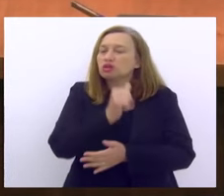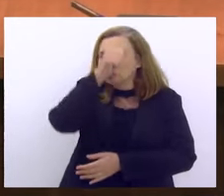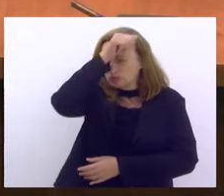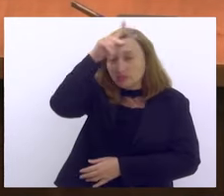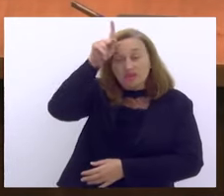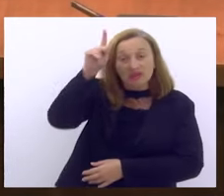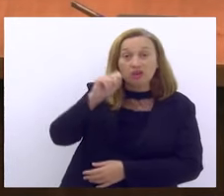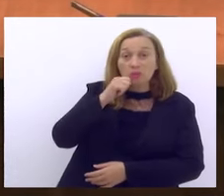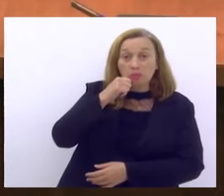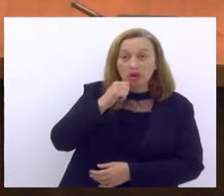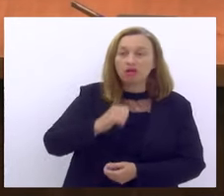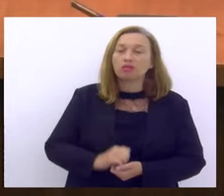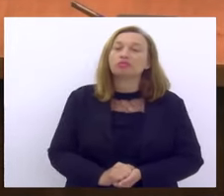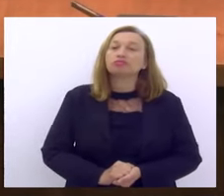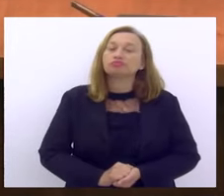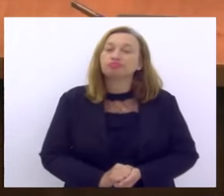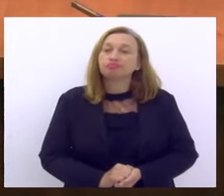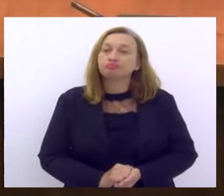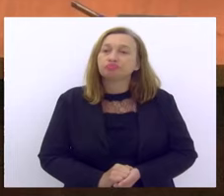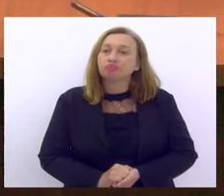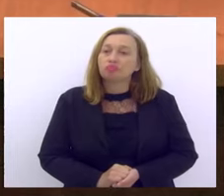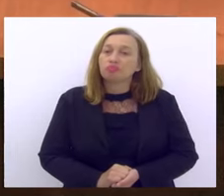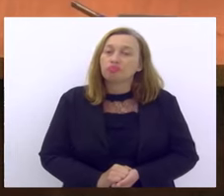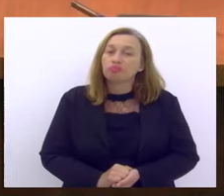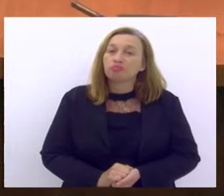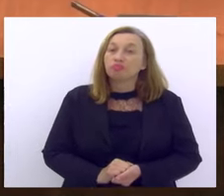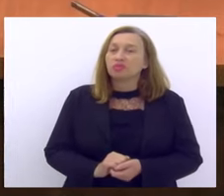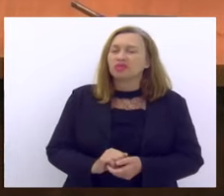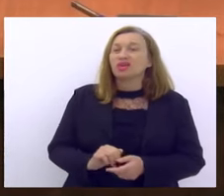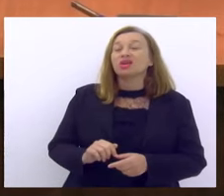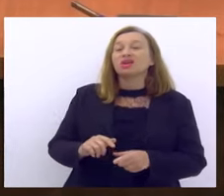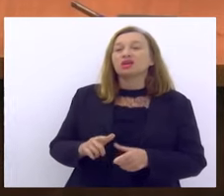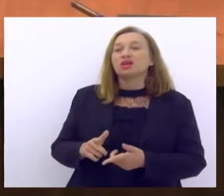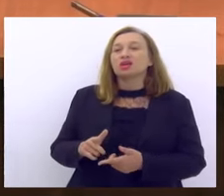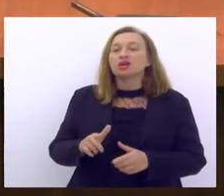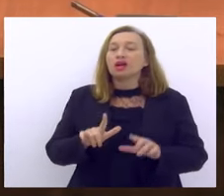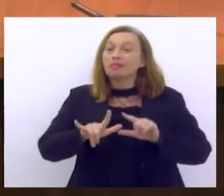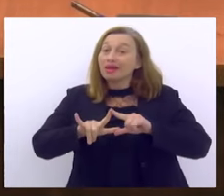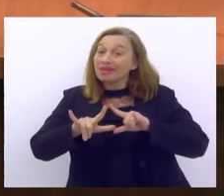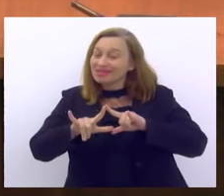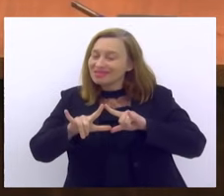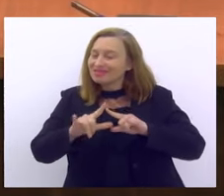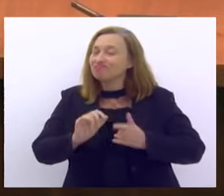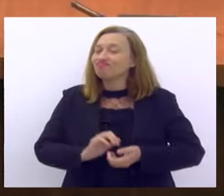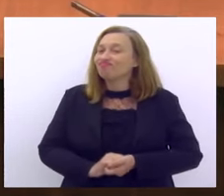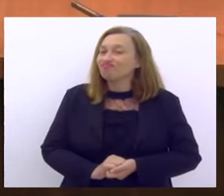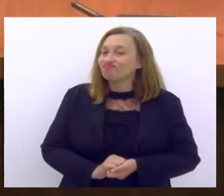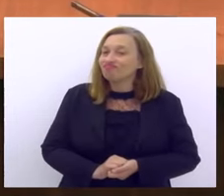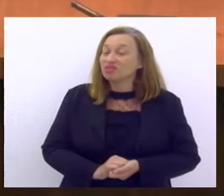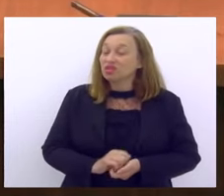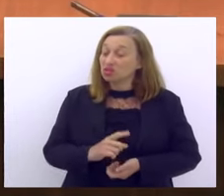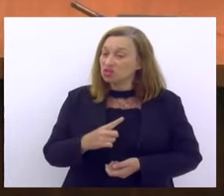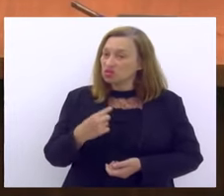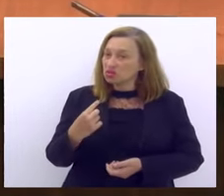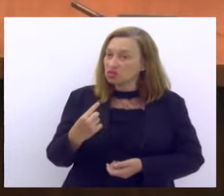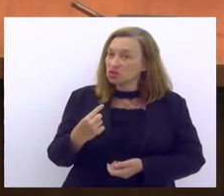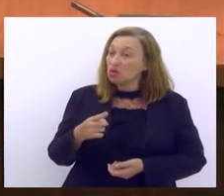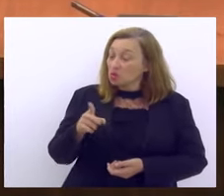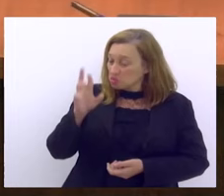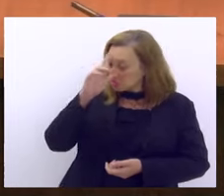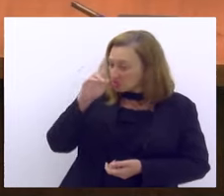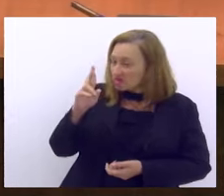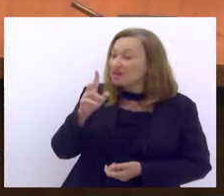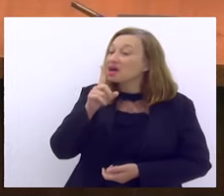para a carreira da Guarda Municipal, as condições de trabalho, a milícia da CEOP. Lógico, né? Tem que ficar calado, porque eu sou o